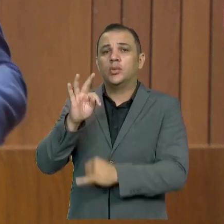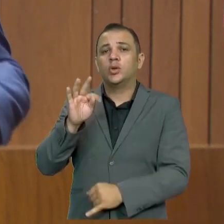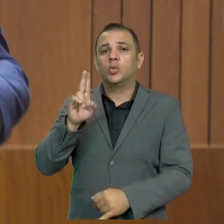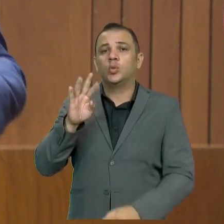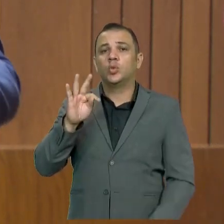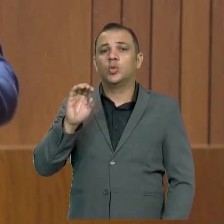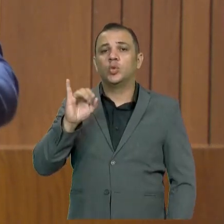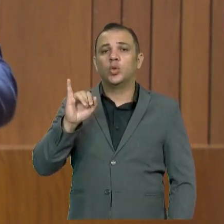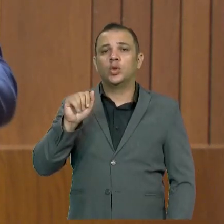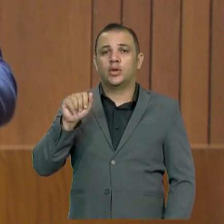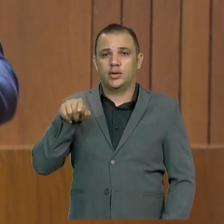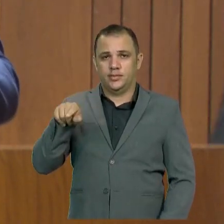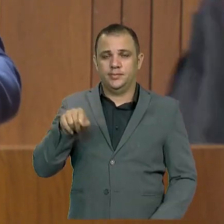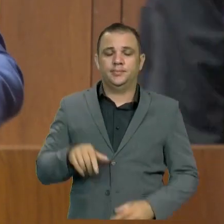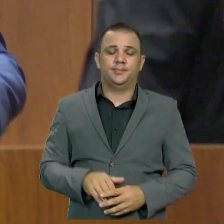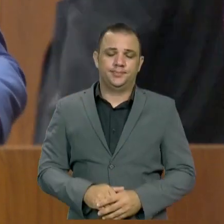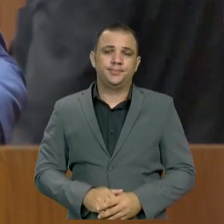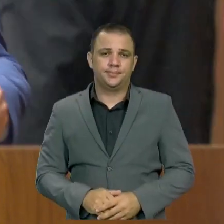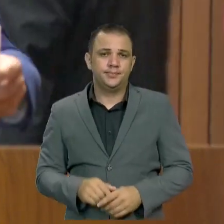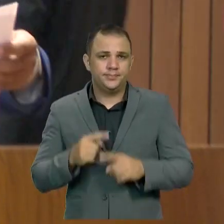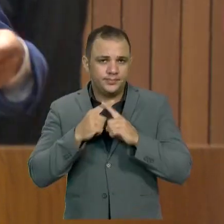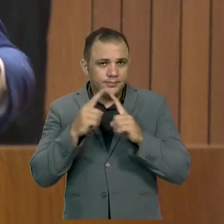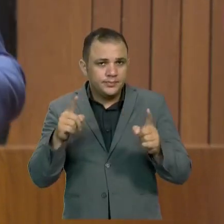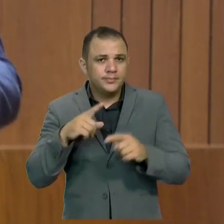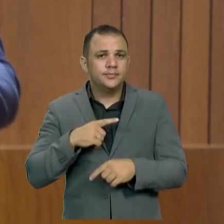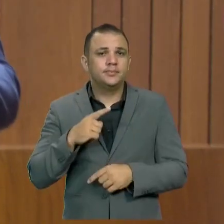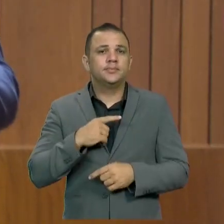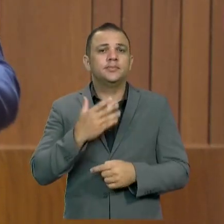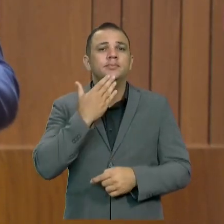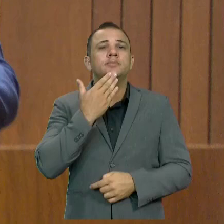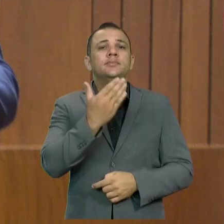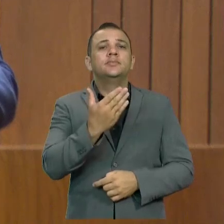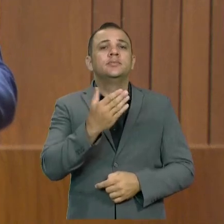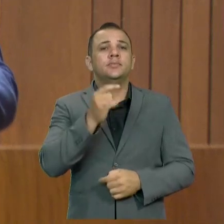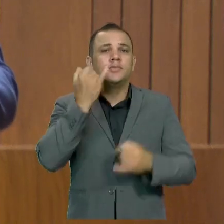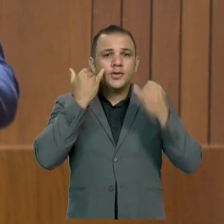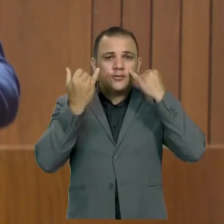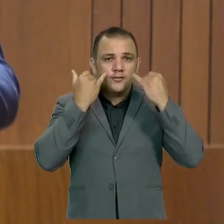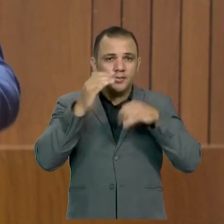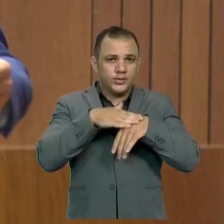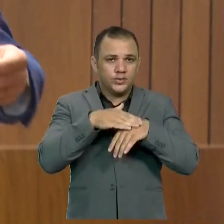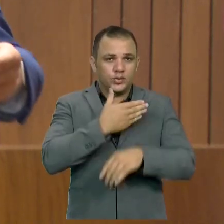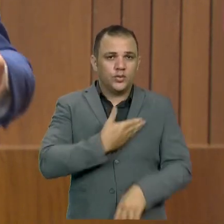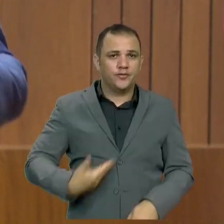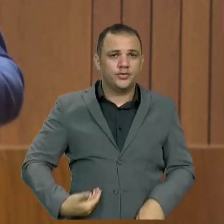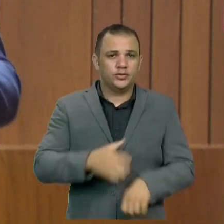gastronomia. Fica aqui a nossa reclamação, nossa reivindicação ao governo do Estado do Maranhão.